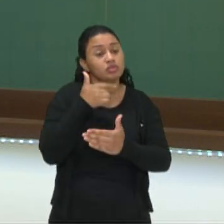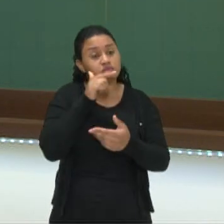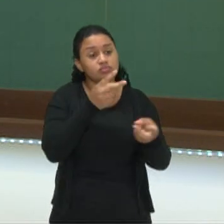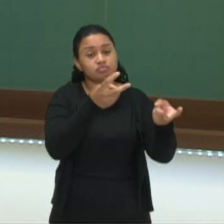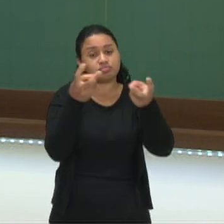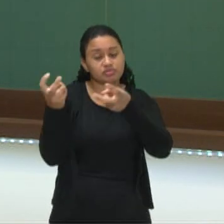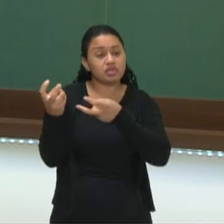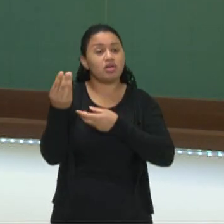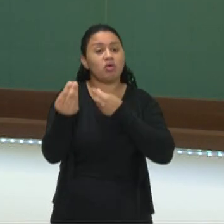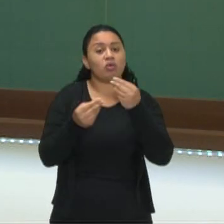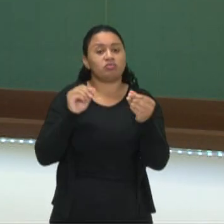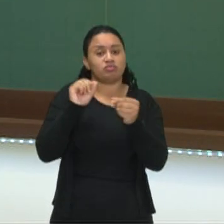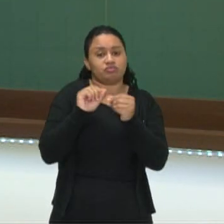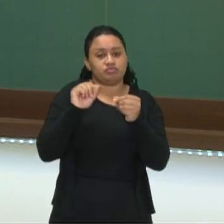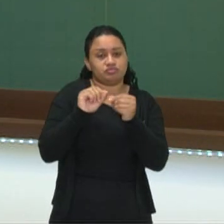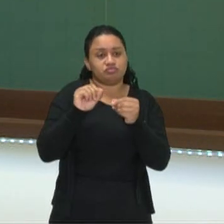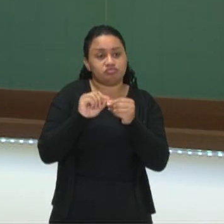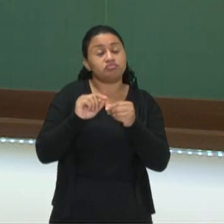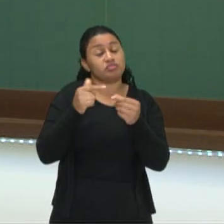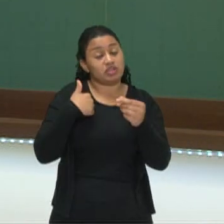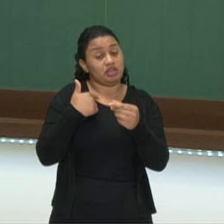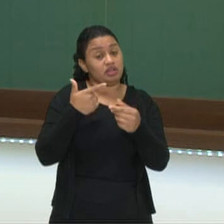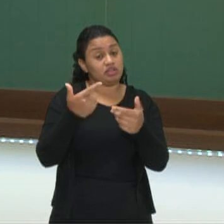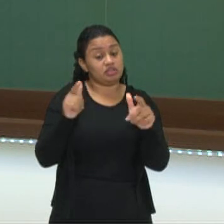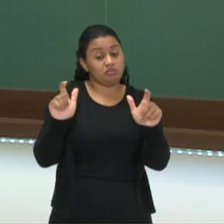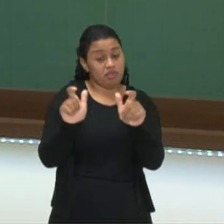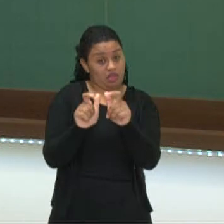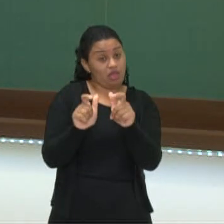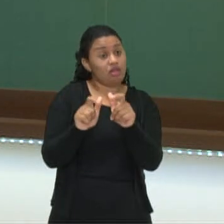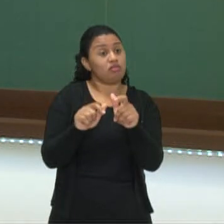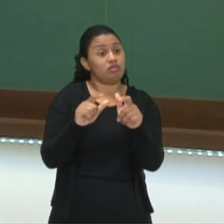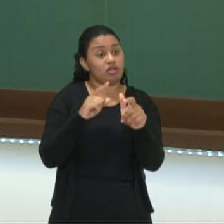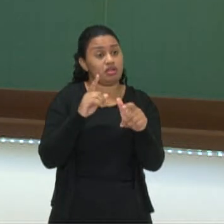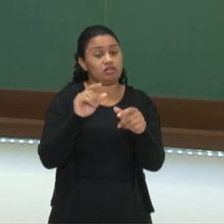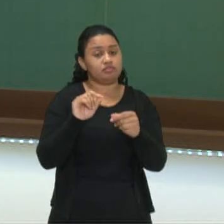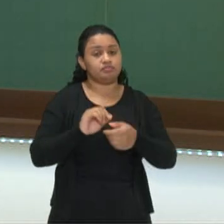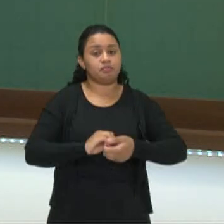da obra dele, a forma que ele fazia, e isso em pequena dimensão.